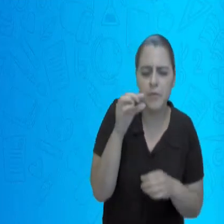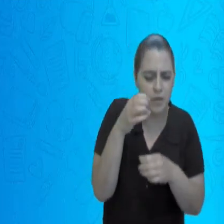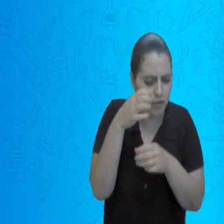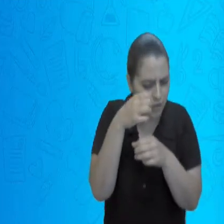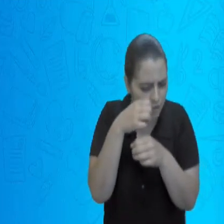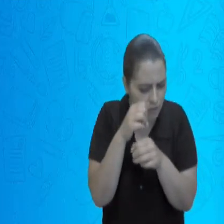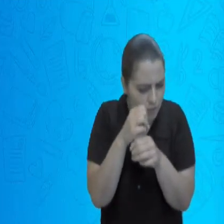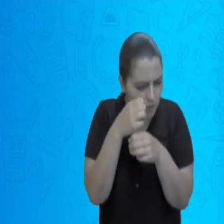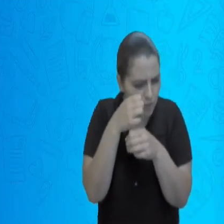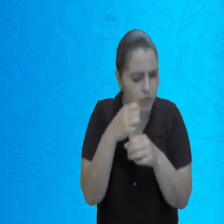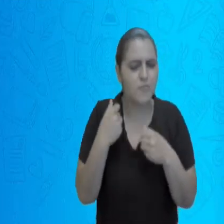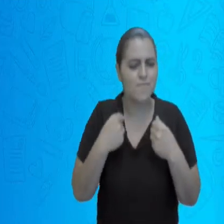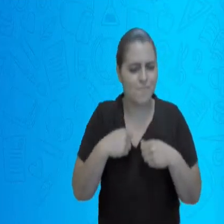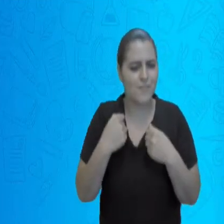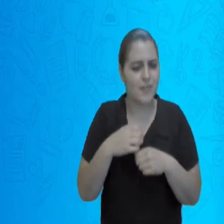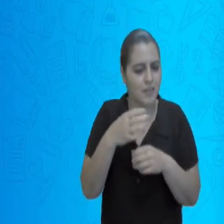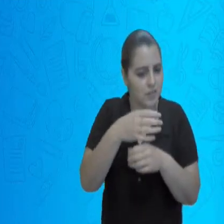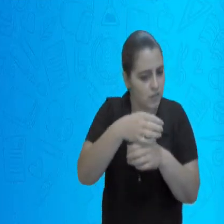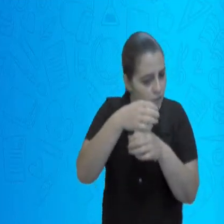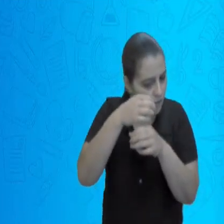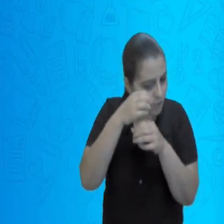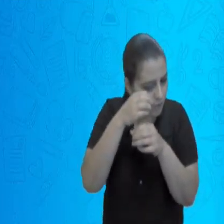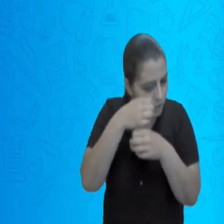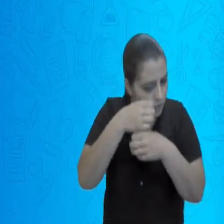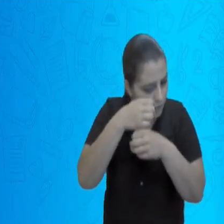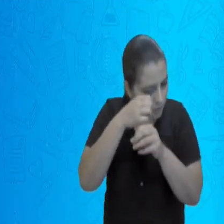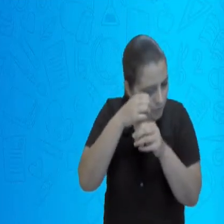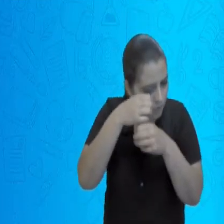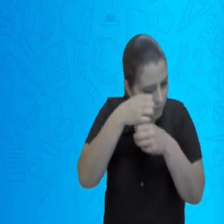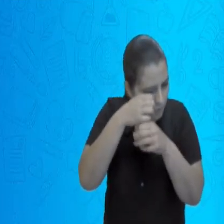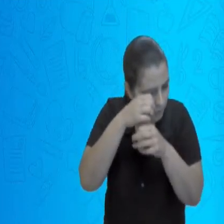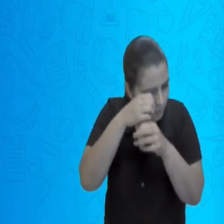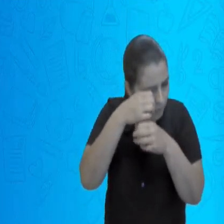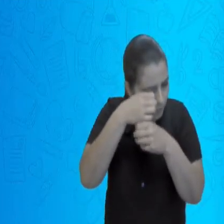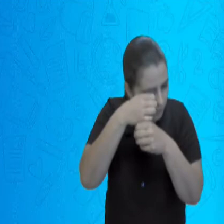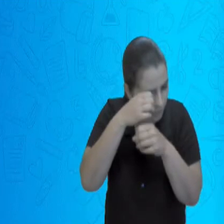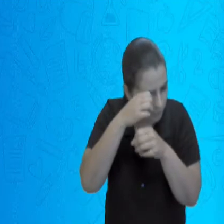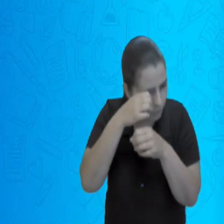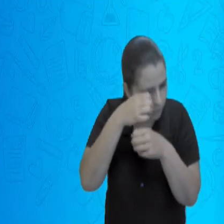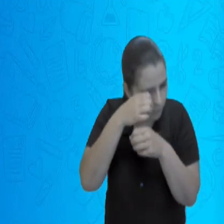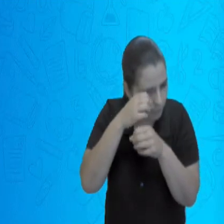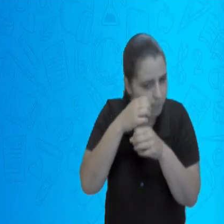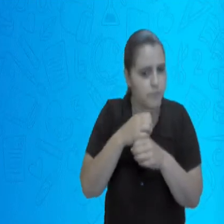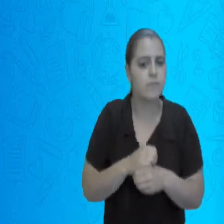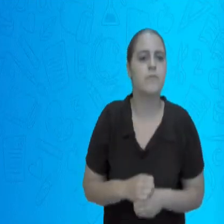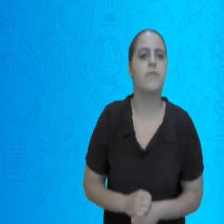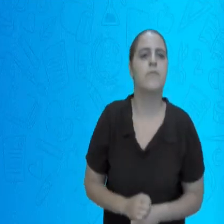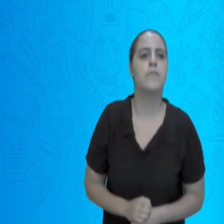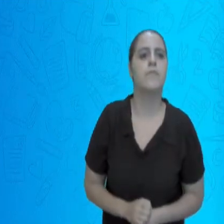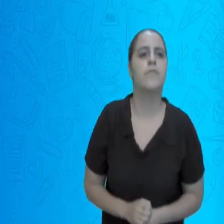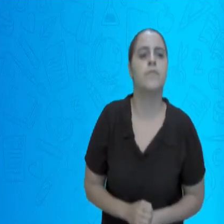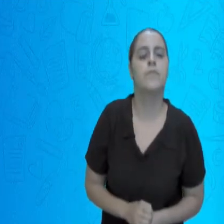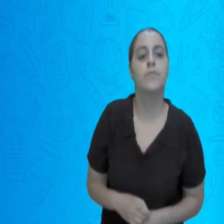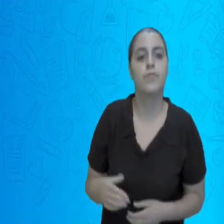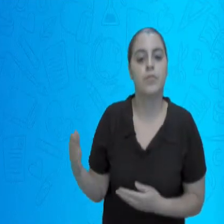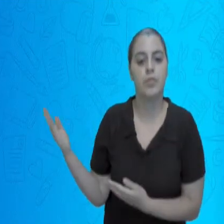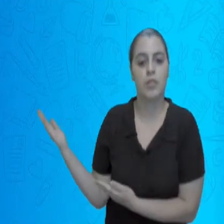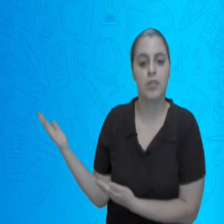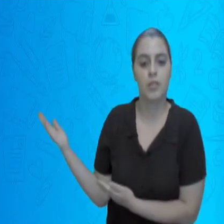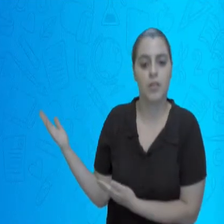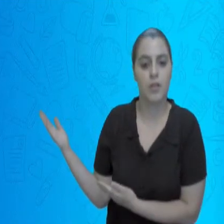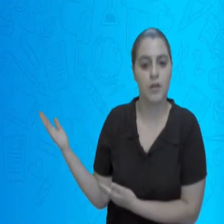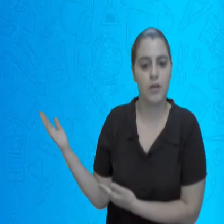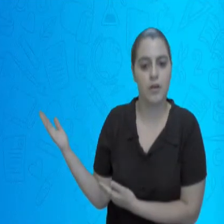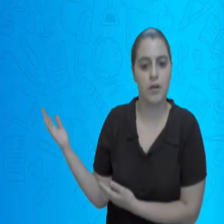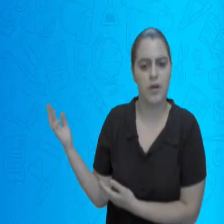microscópicos, então a gente precisa de um aparelho para estar visualizando, né? A